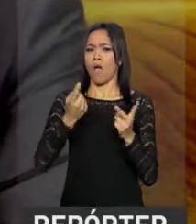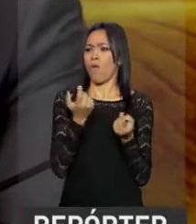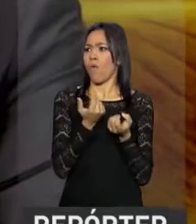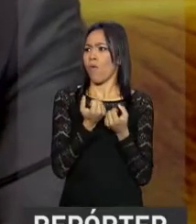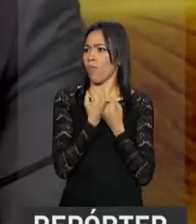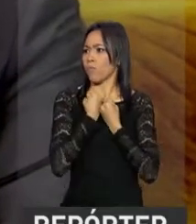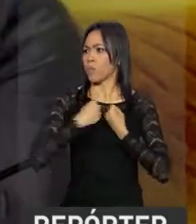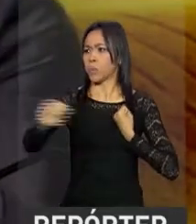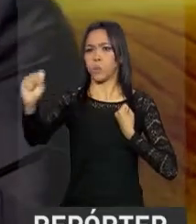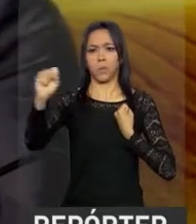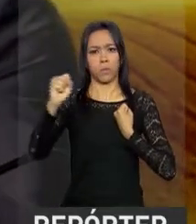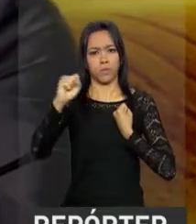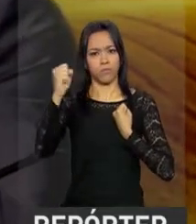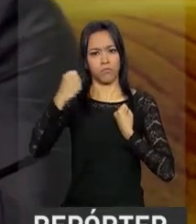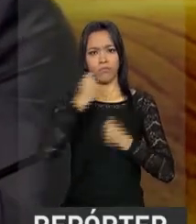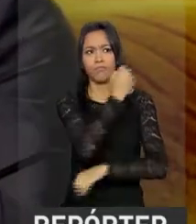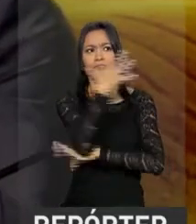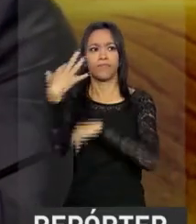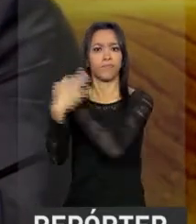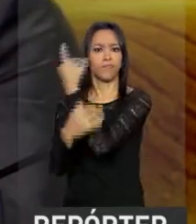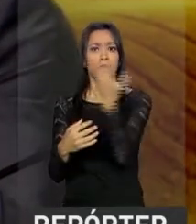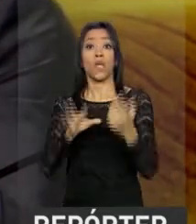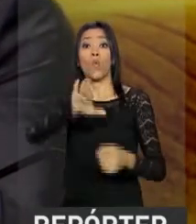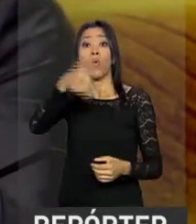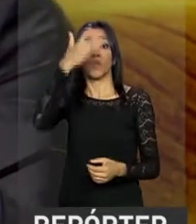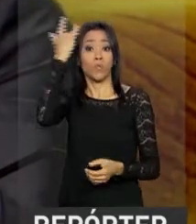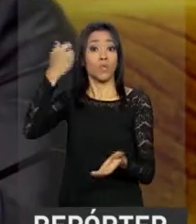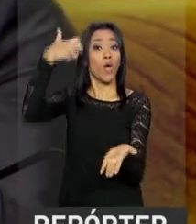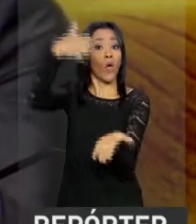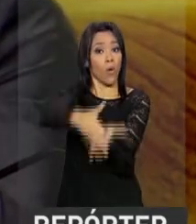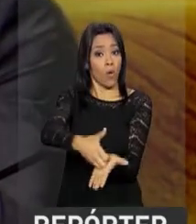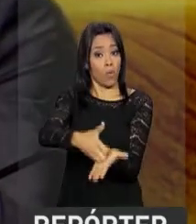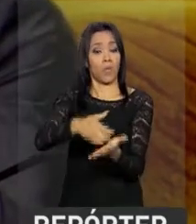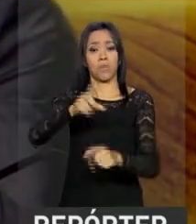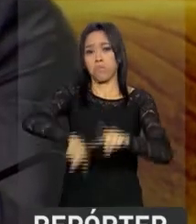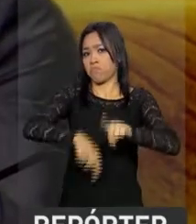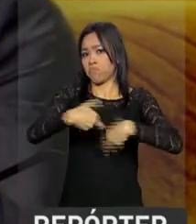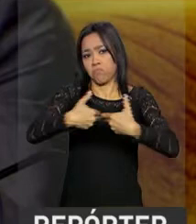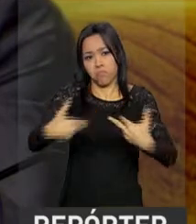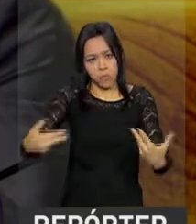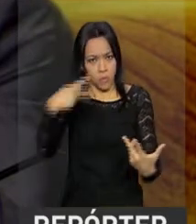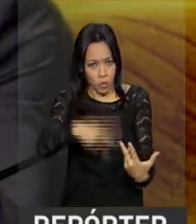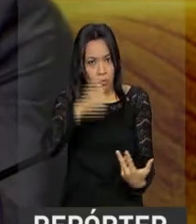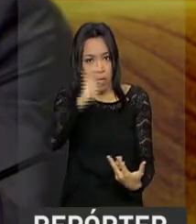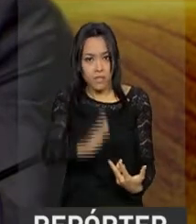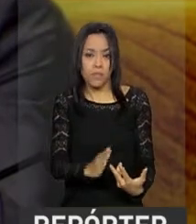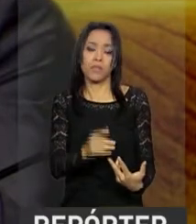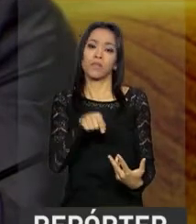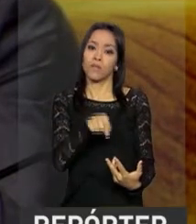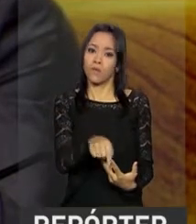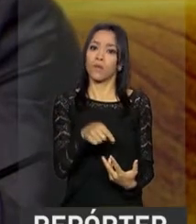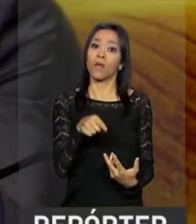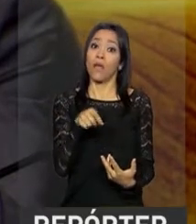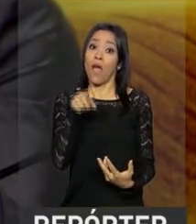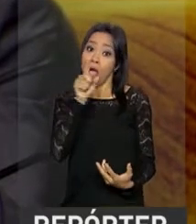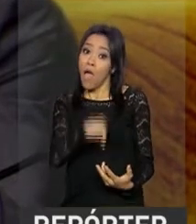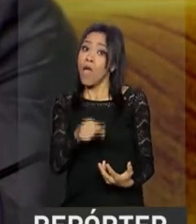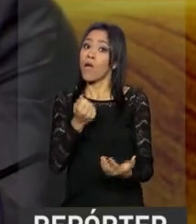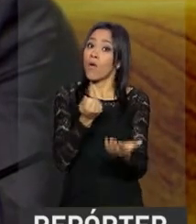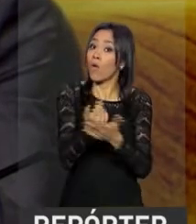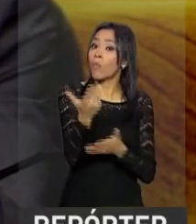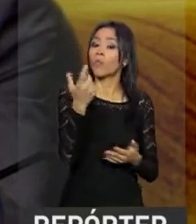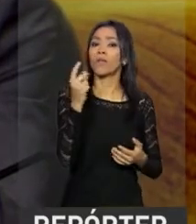têm no mundo cada vez que alguém compra um produto brasileiro que acessa o brasil está comprando